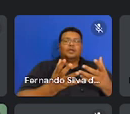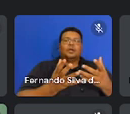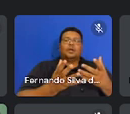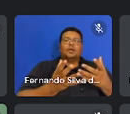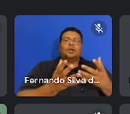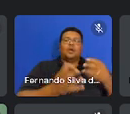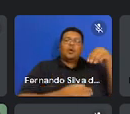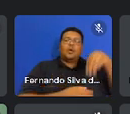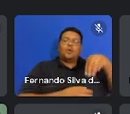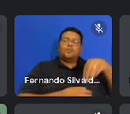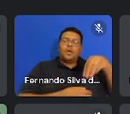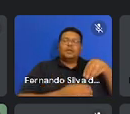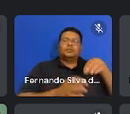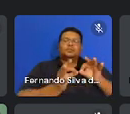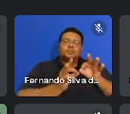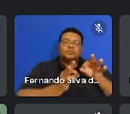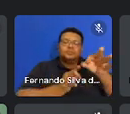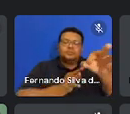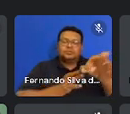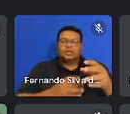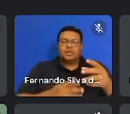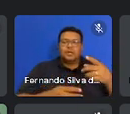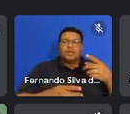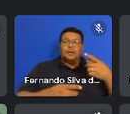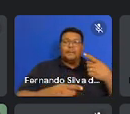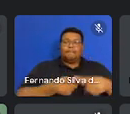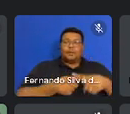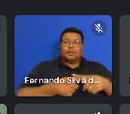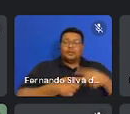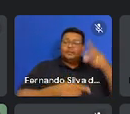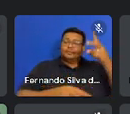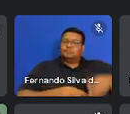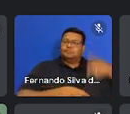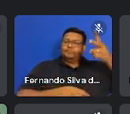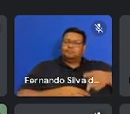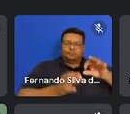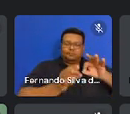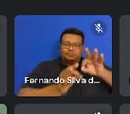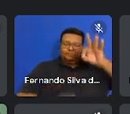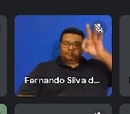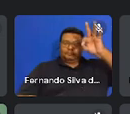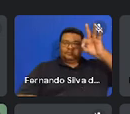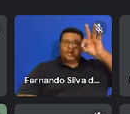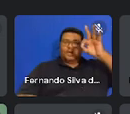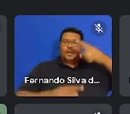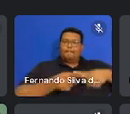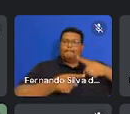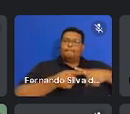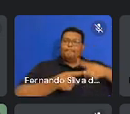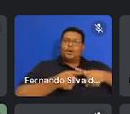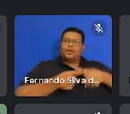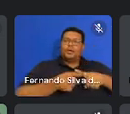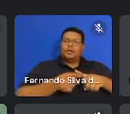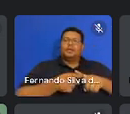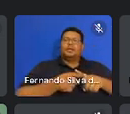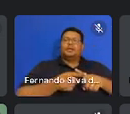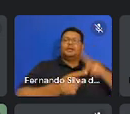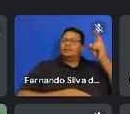uma dimensão porque a outra ela está fixa, por causa que o rolo do tecido tem um tamanho